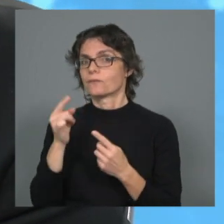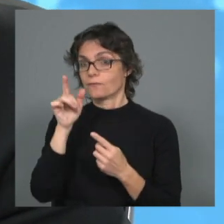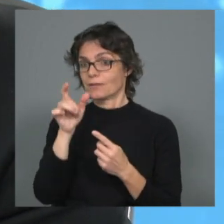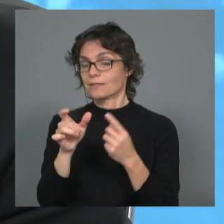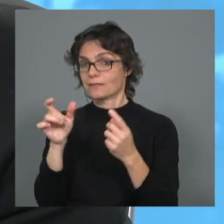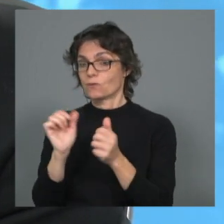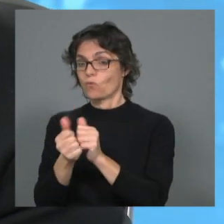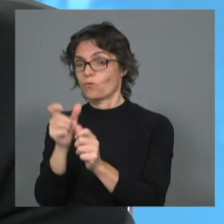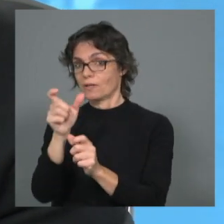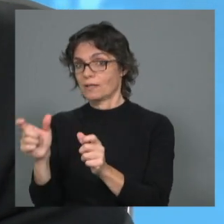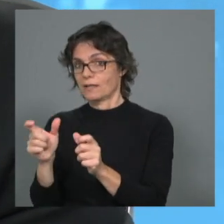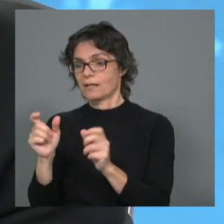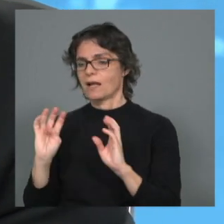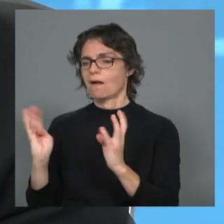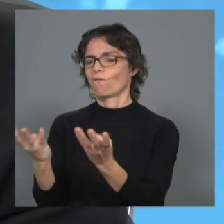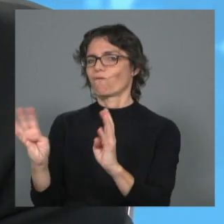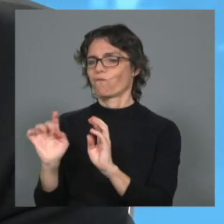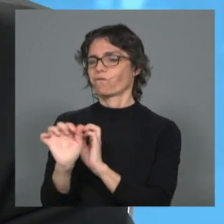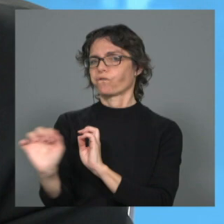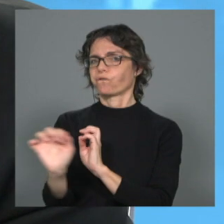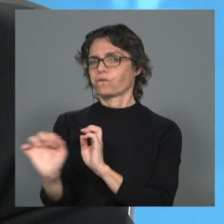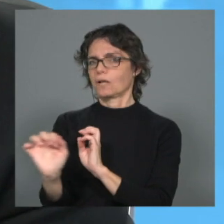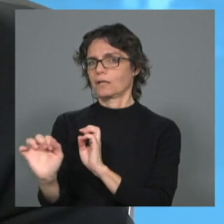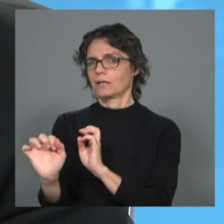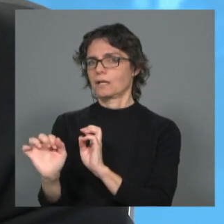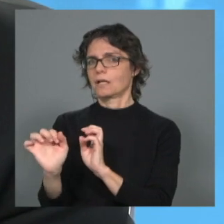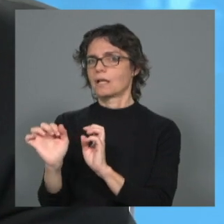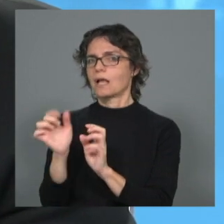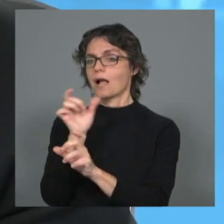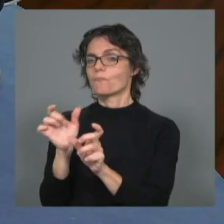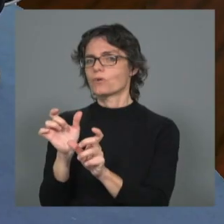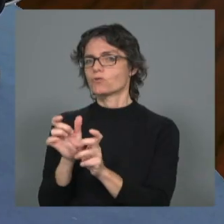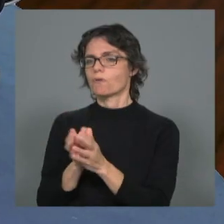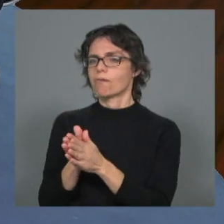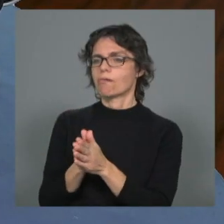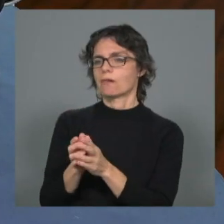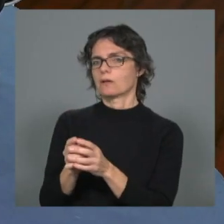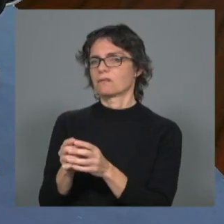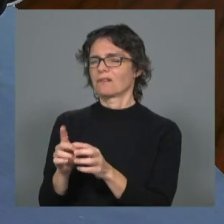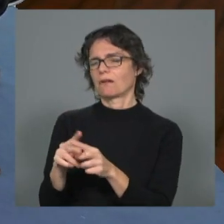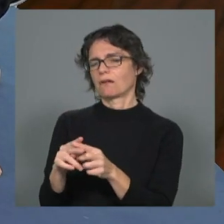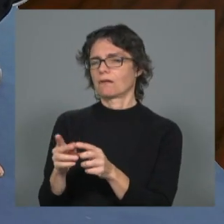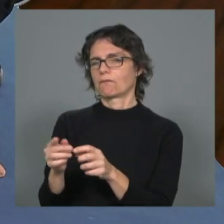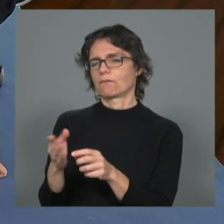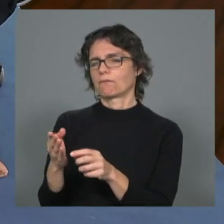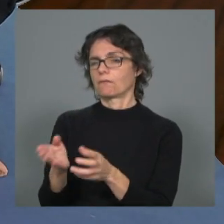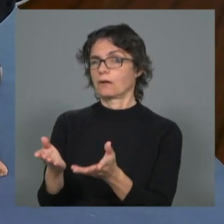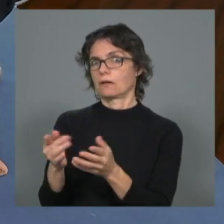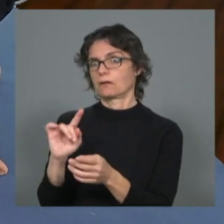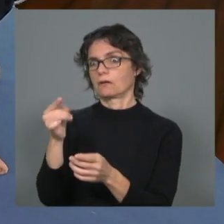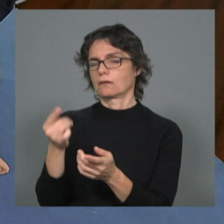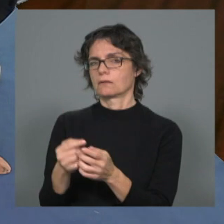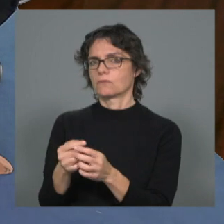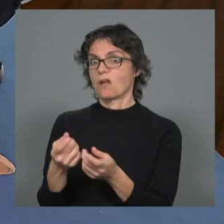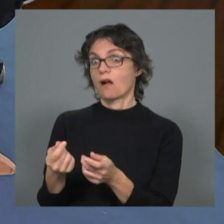instrumentalizam, não é? Para a questão económica, para a questão de uma imagem, que olham muito para o momento presente,